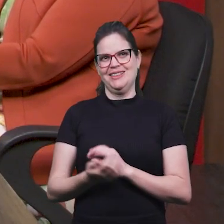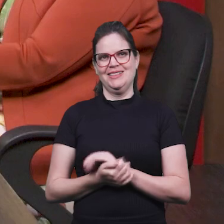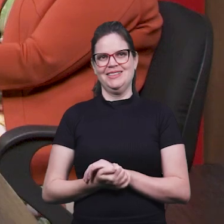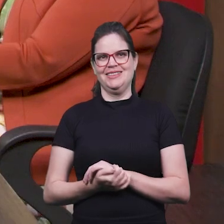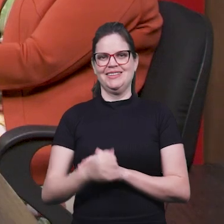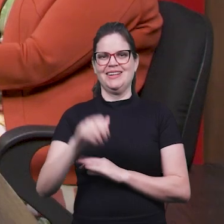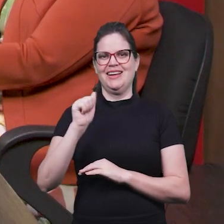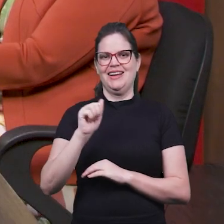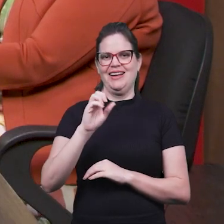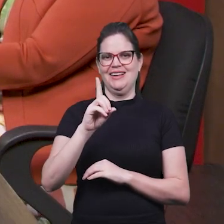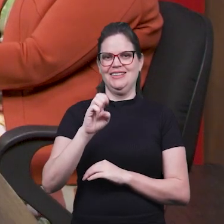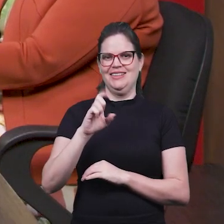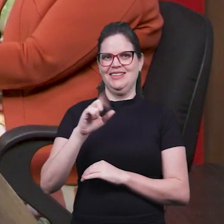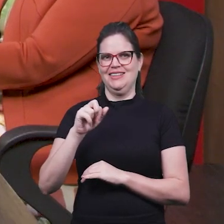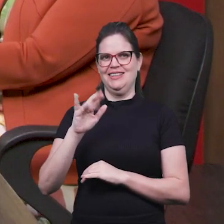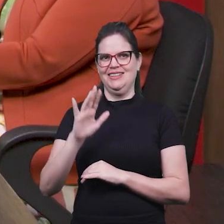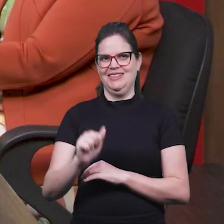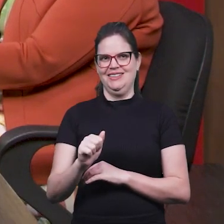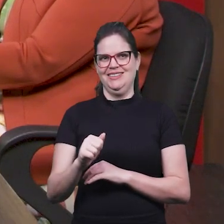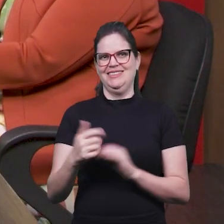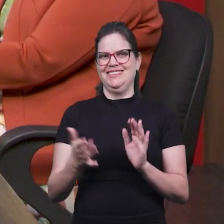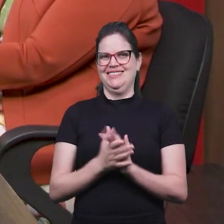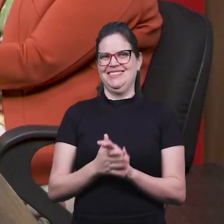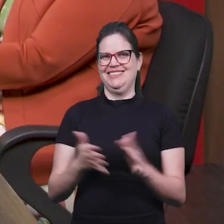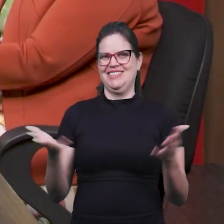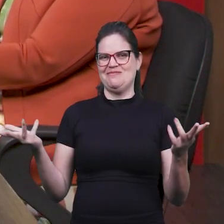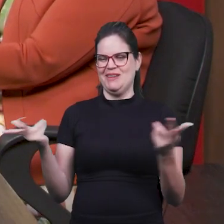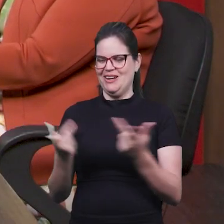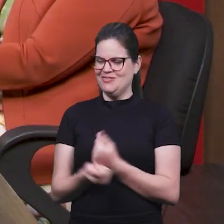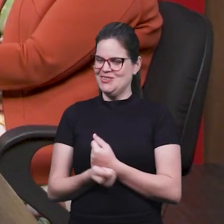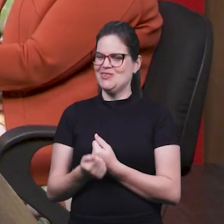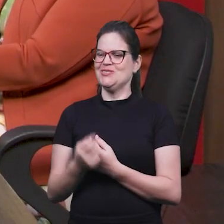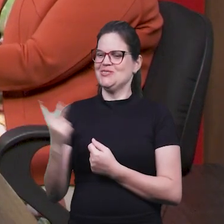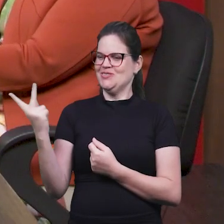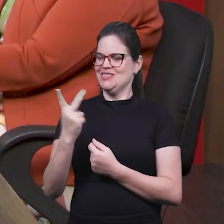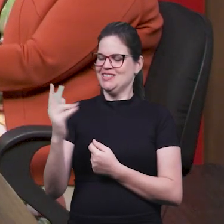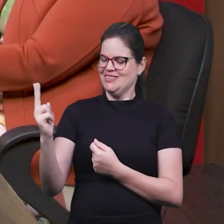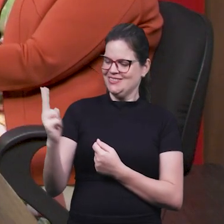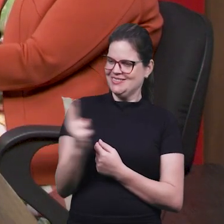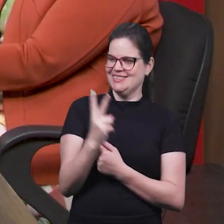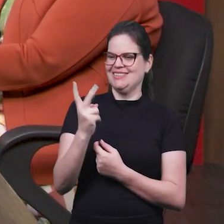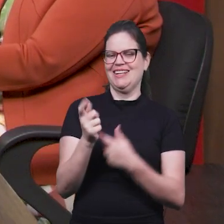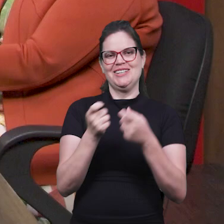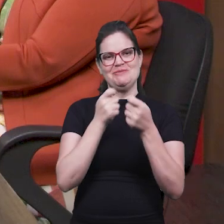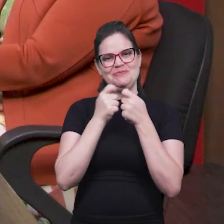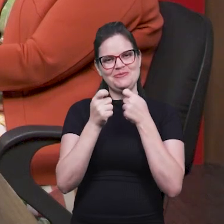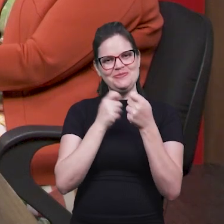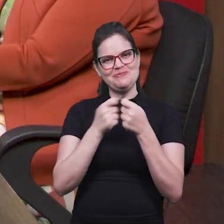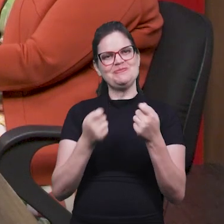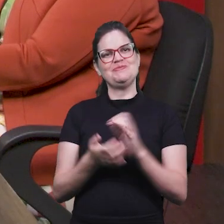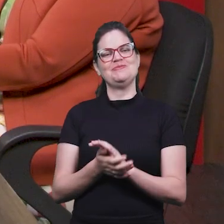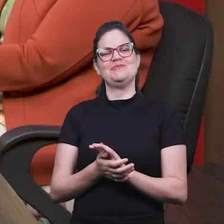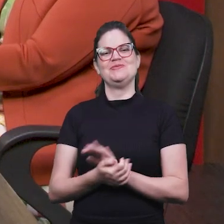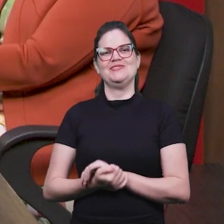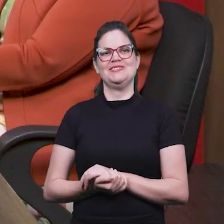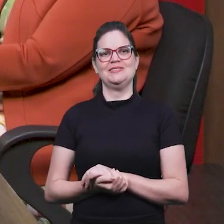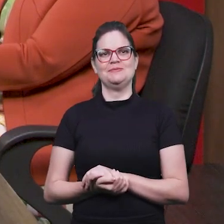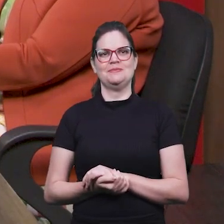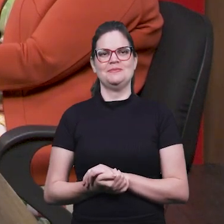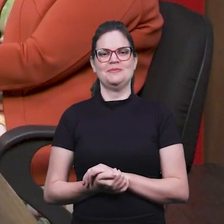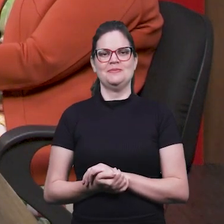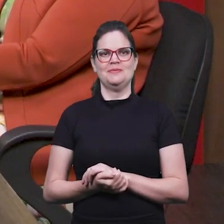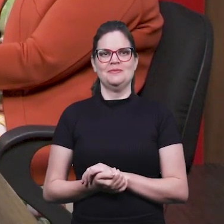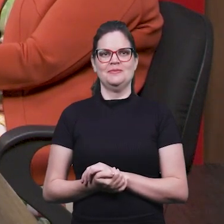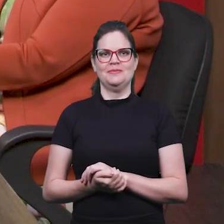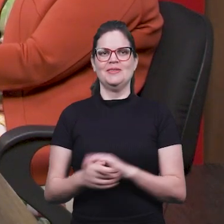Adelinda Lopes, que honra recebê-los aqui para embelezar o nosso programa e para encher